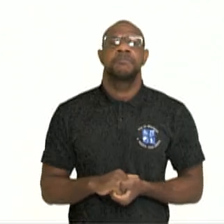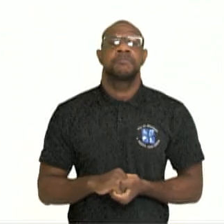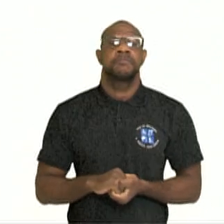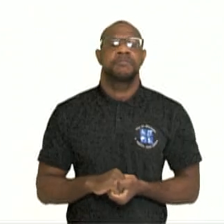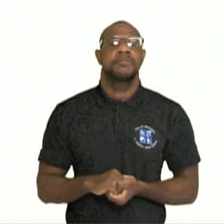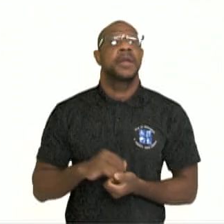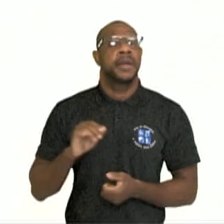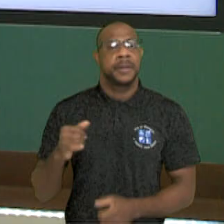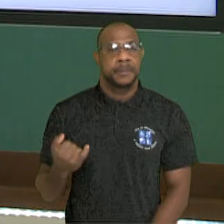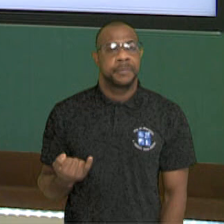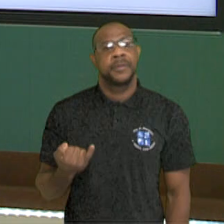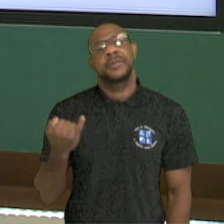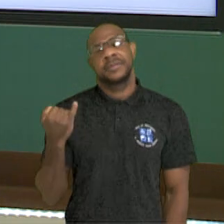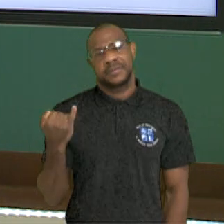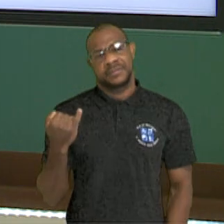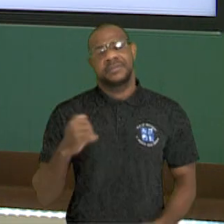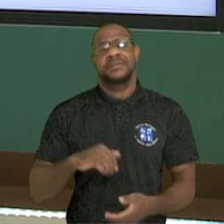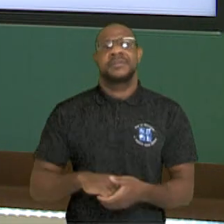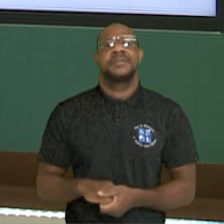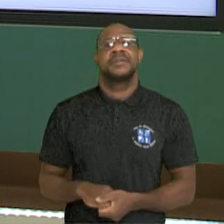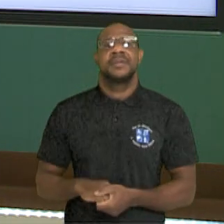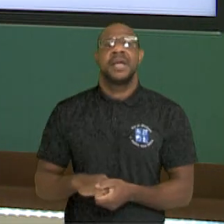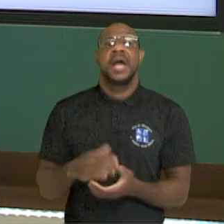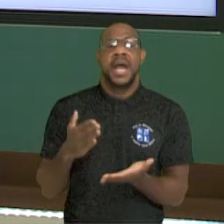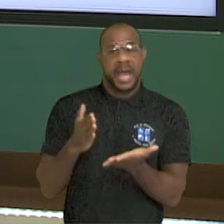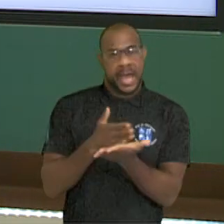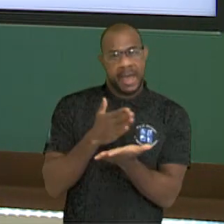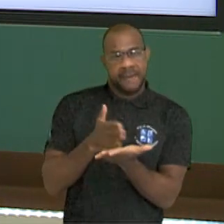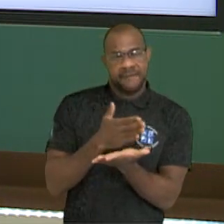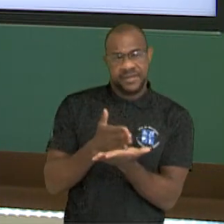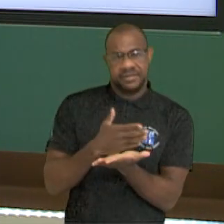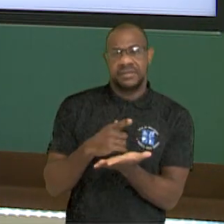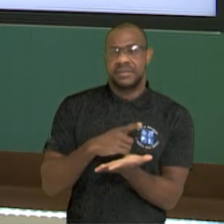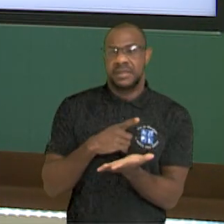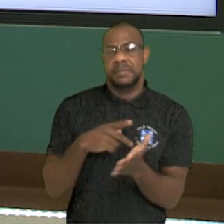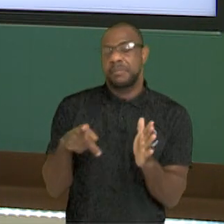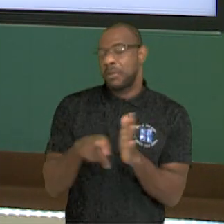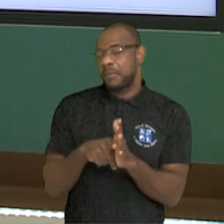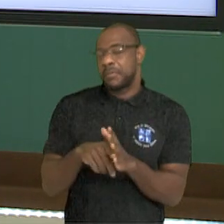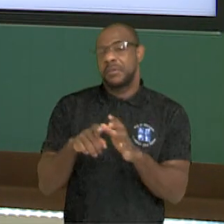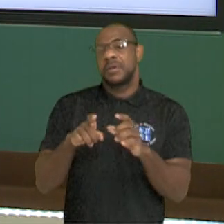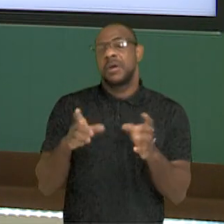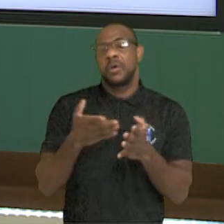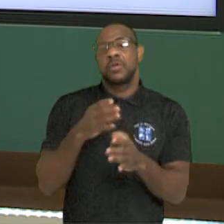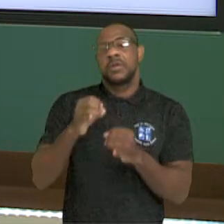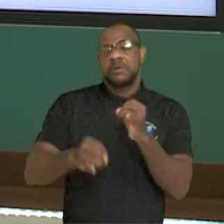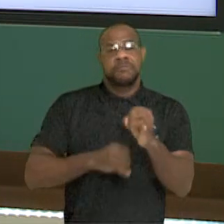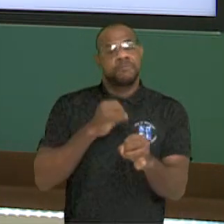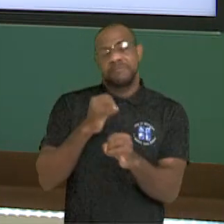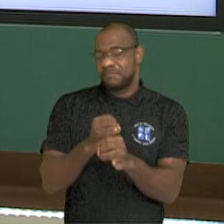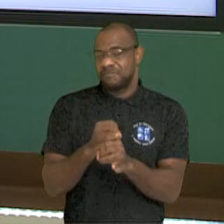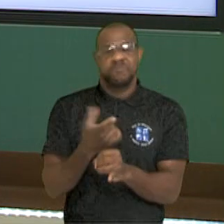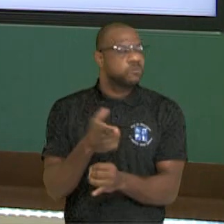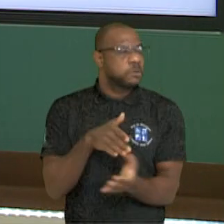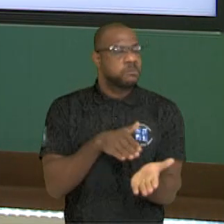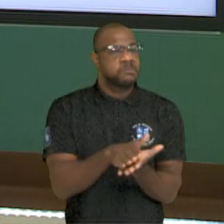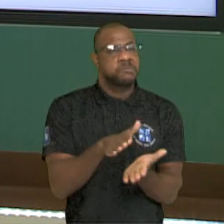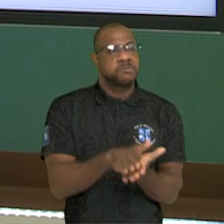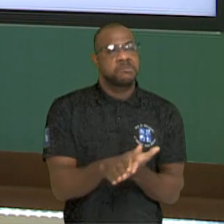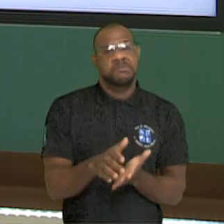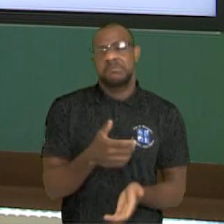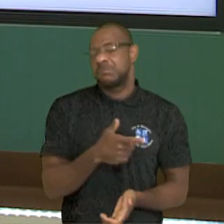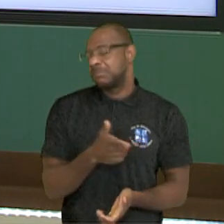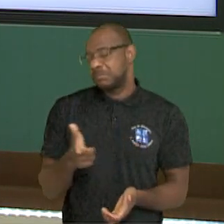é bem importante. Algumas revistas hoje elas são apenas no formato digital, elas não são mais impressas e enviadas mais